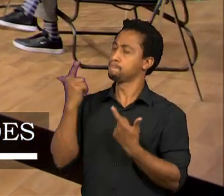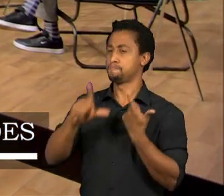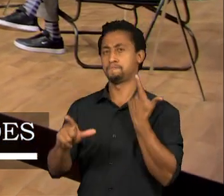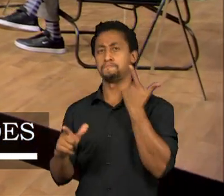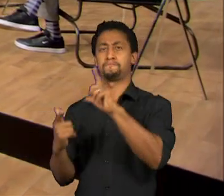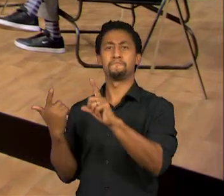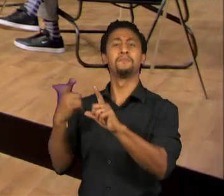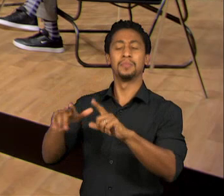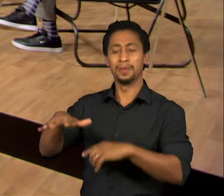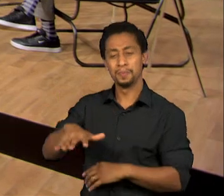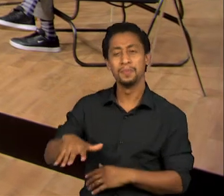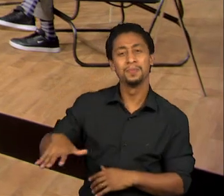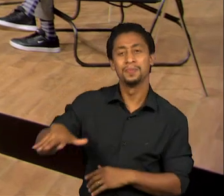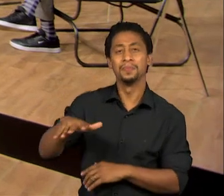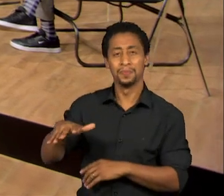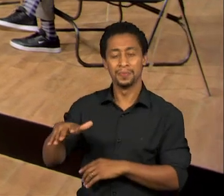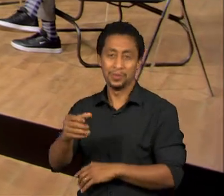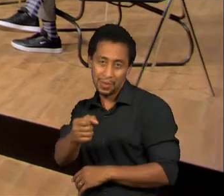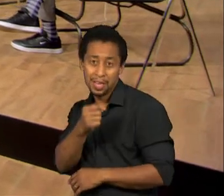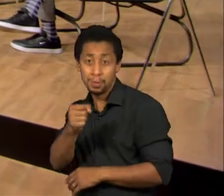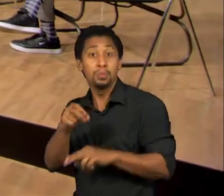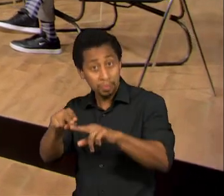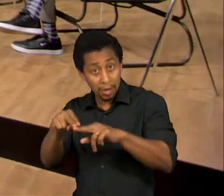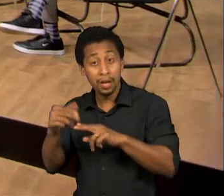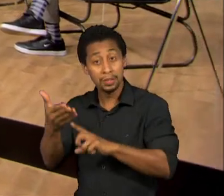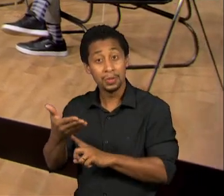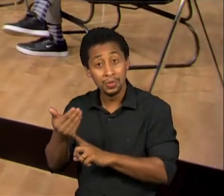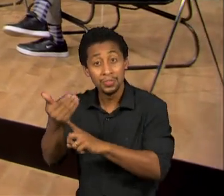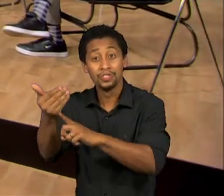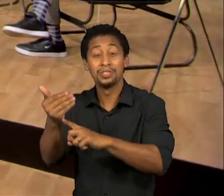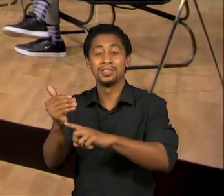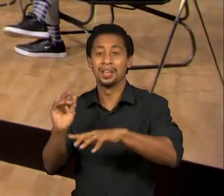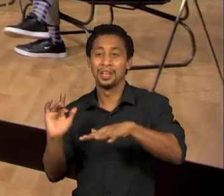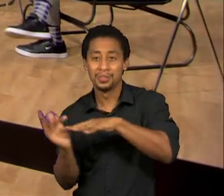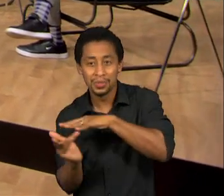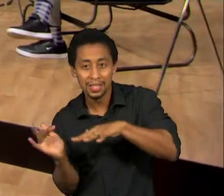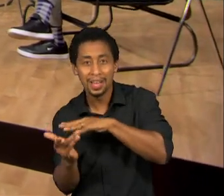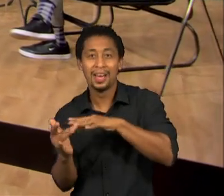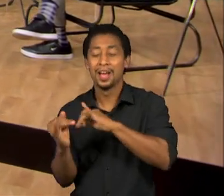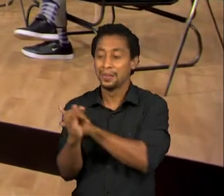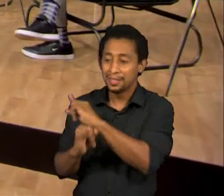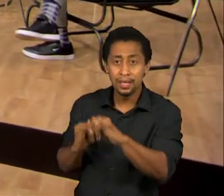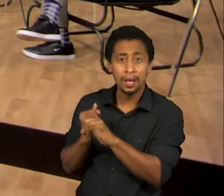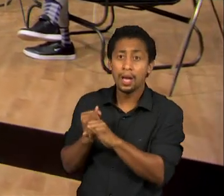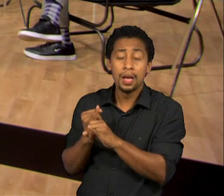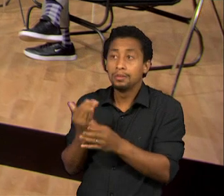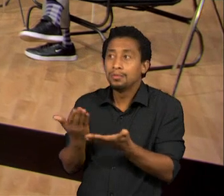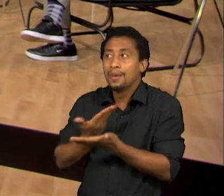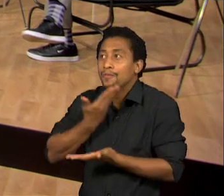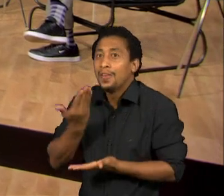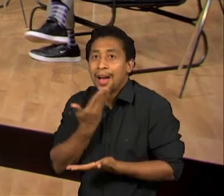redes sociais, bastante. Agilidade, facilidade de informação,